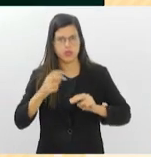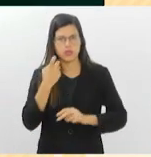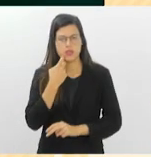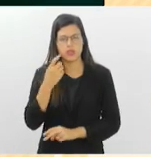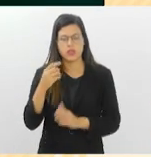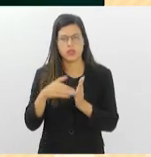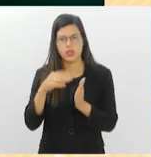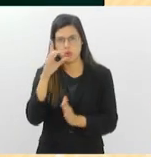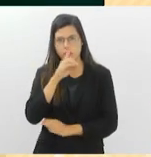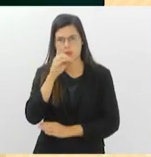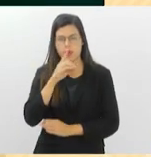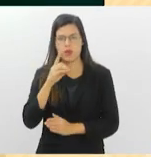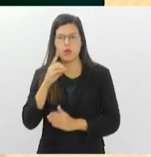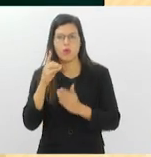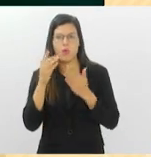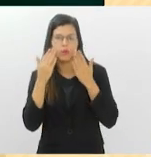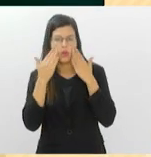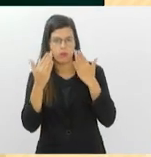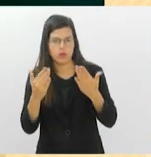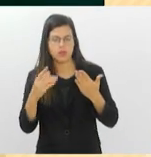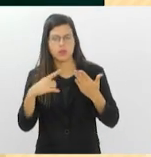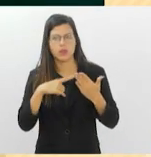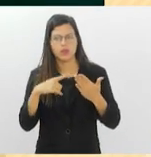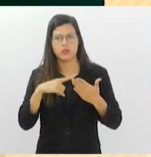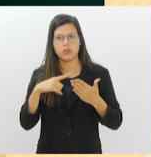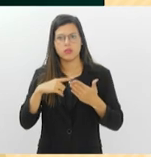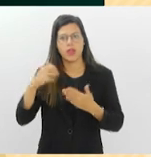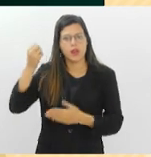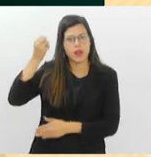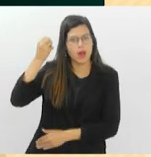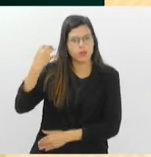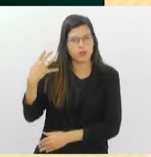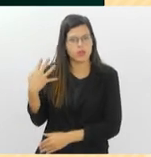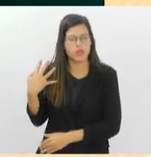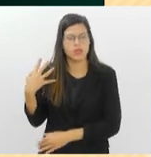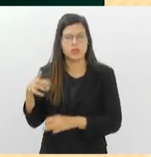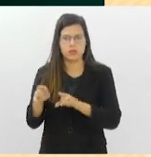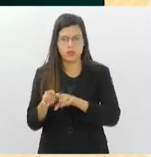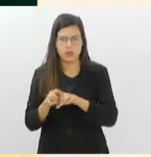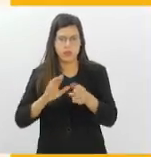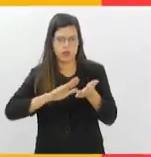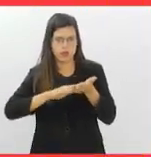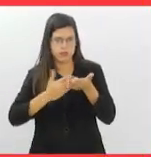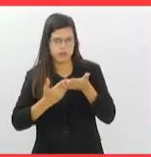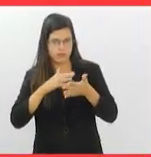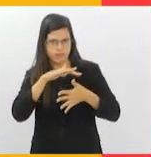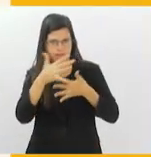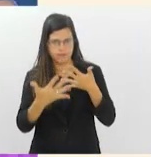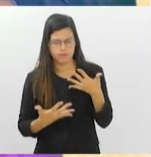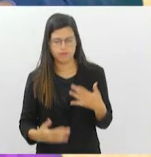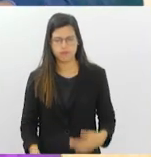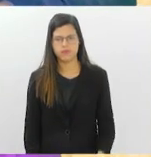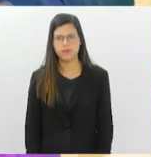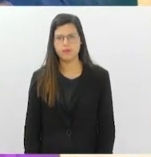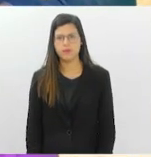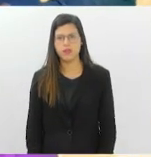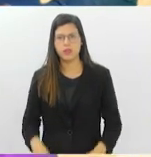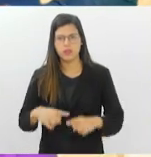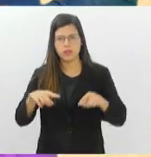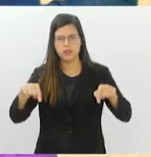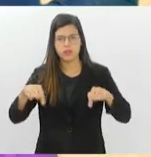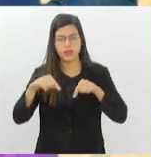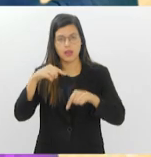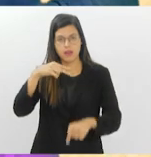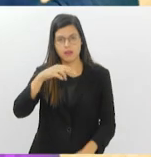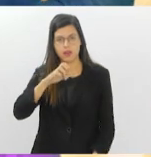domingo e as apresentações contam com recursos de áudi descrição e interpretação em Libras a sala Nelson Pereira dos